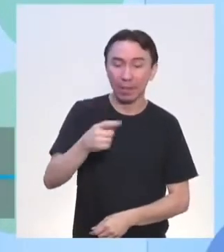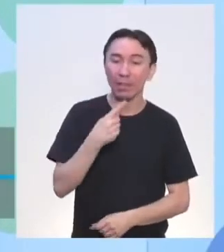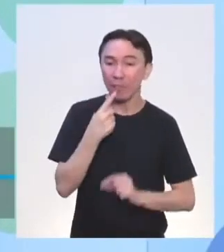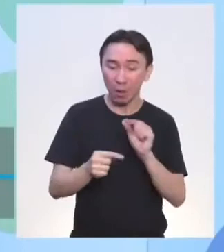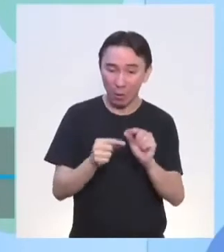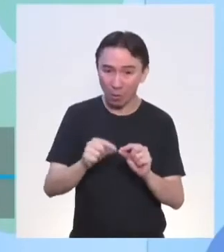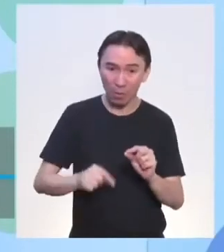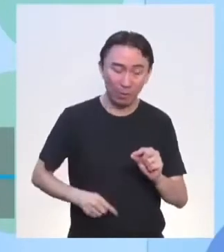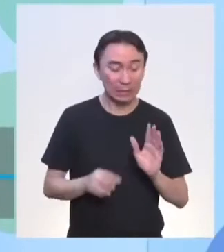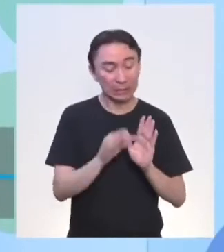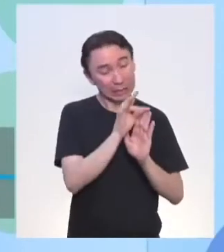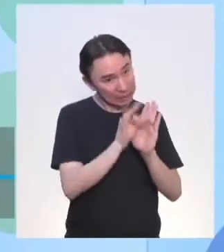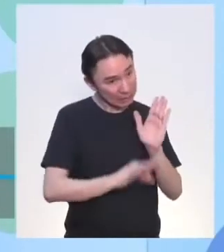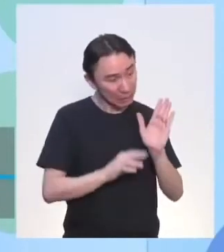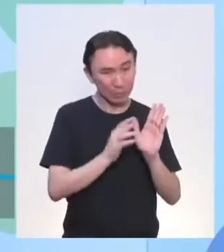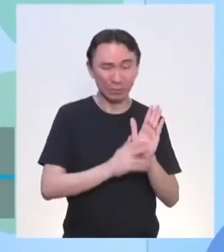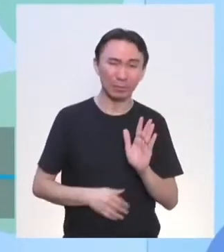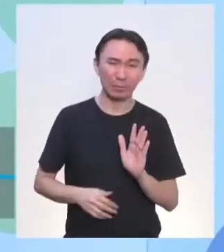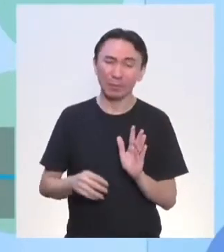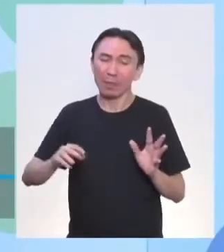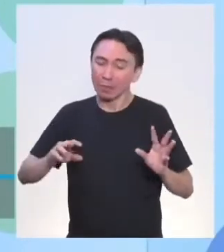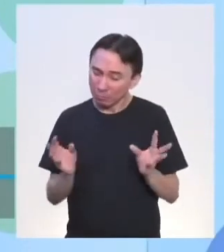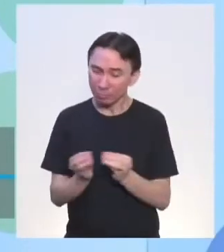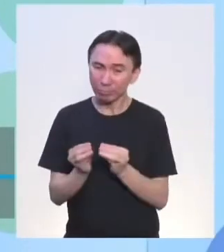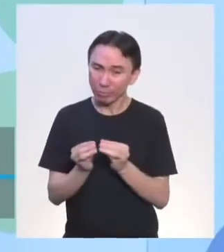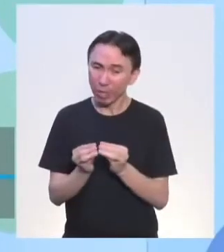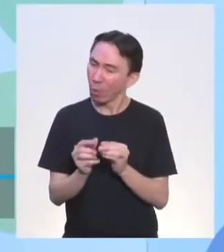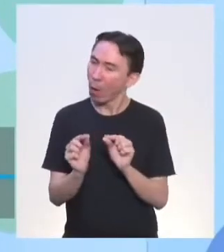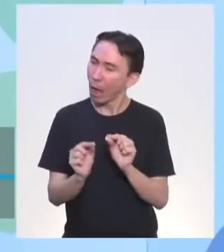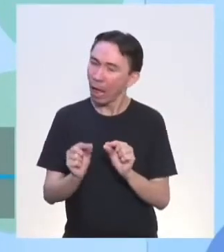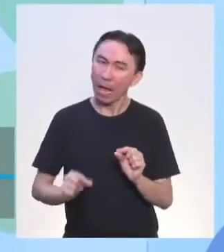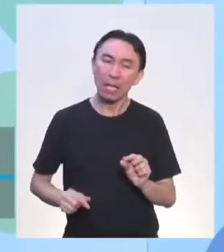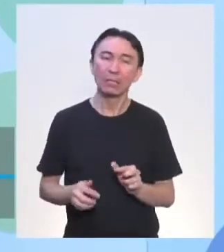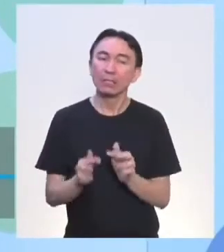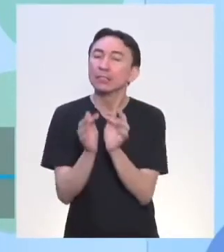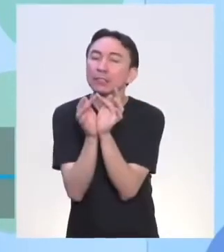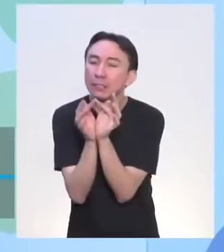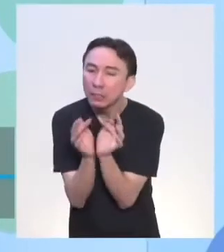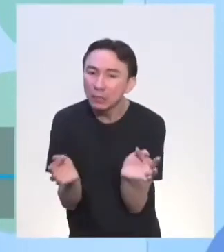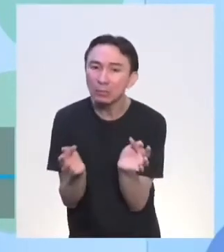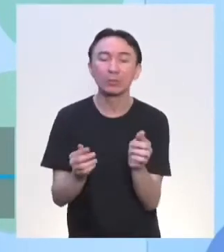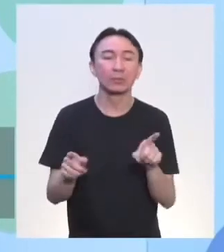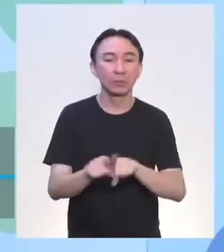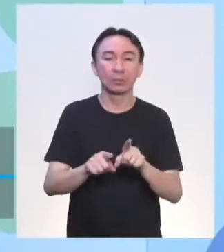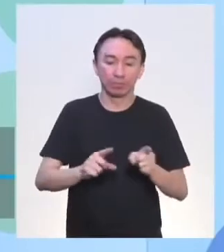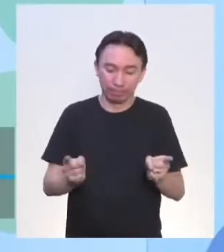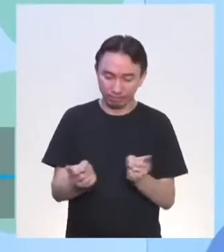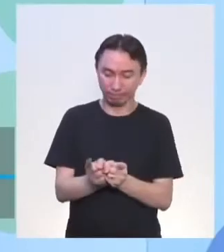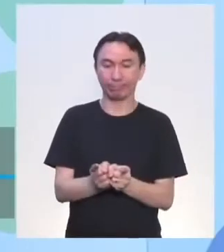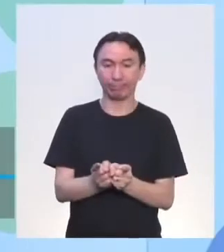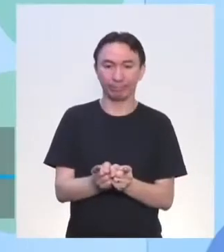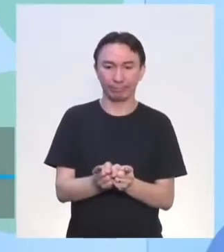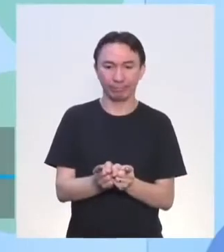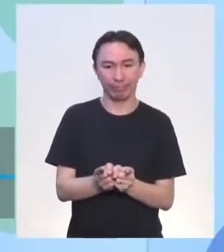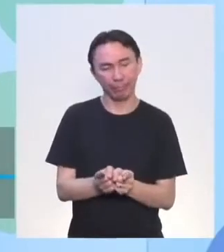e pequeno. É importante essa resposta aqui, porque a gente pode abordar em cima dela, né?